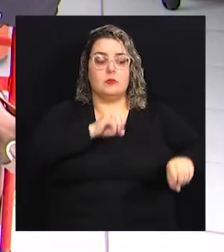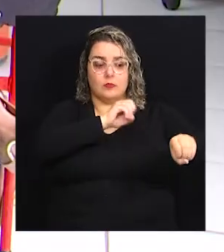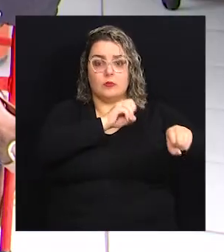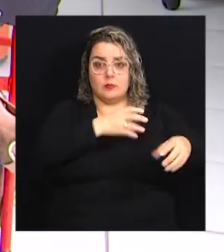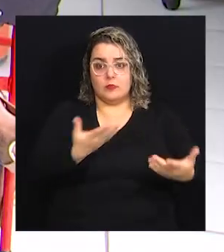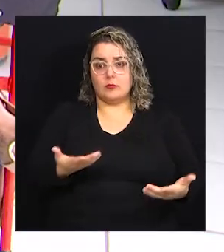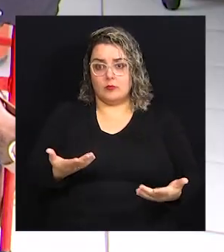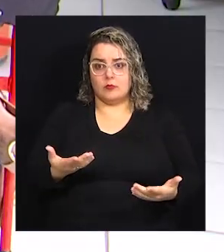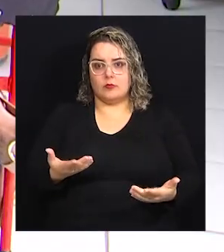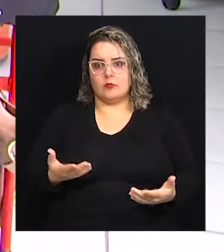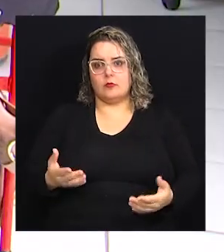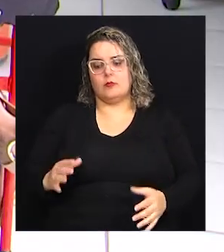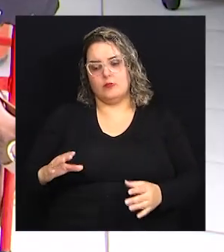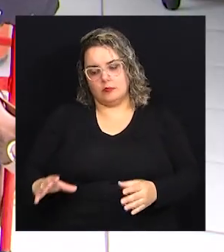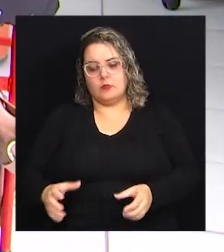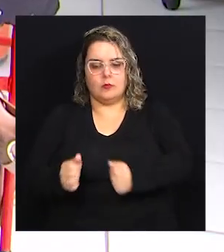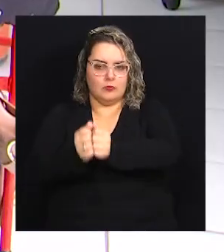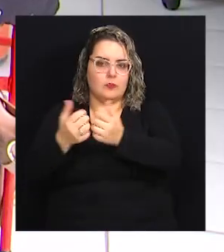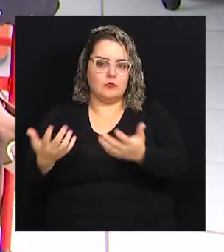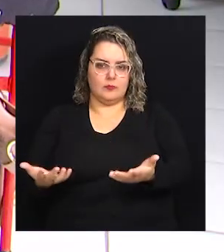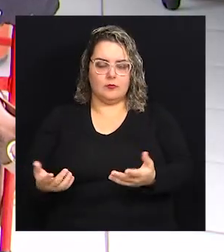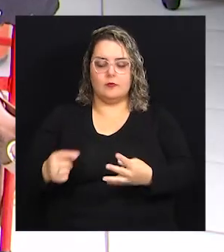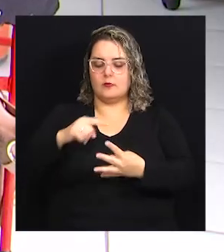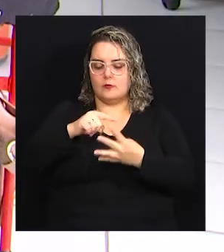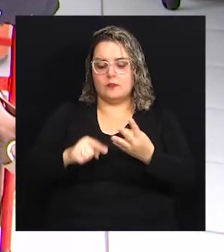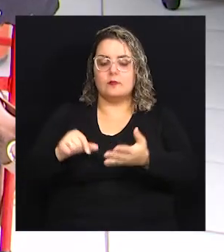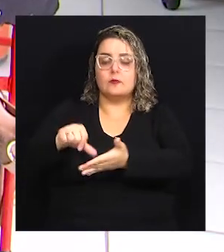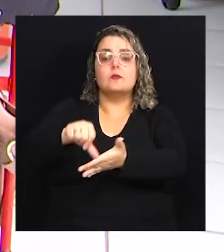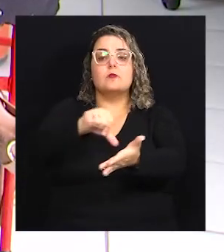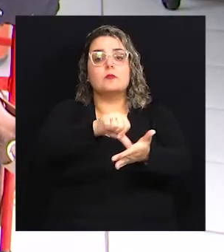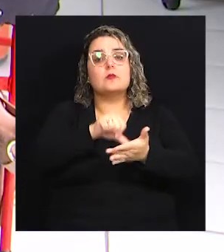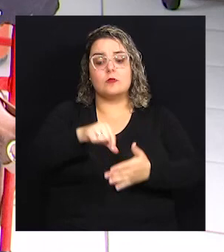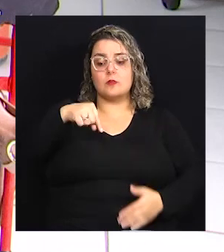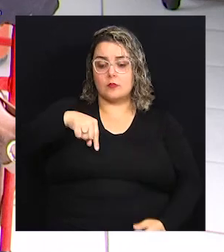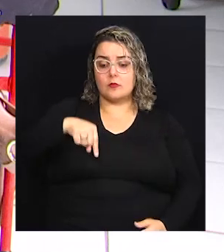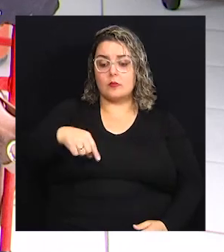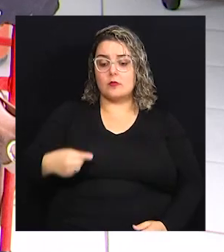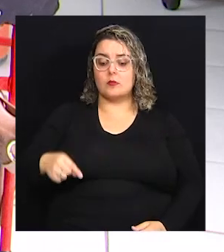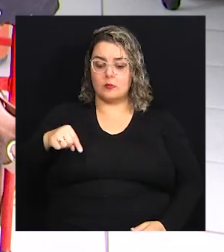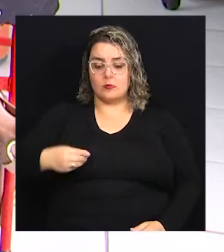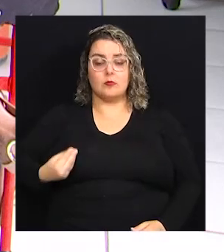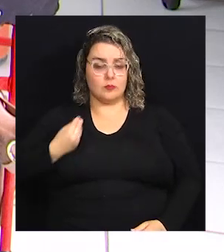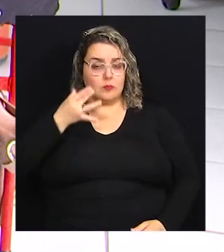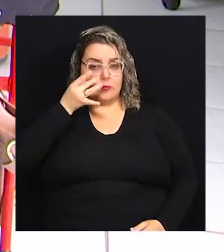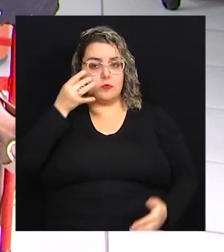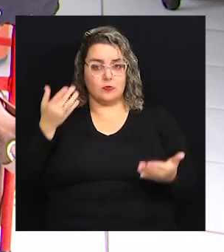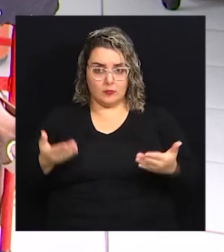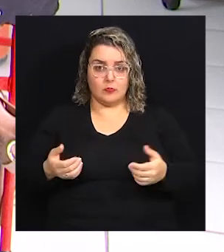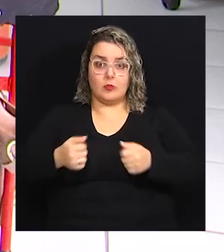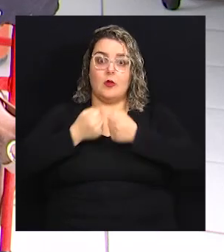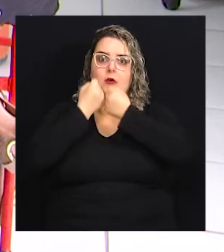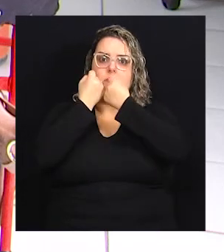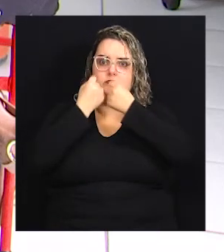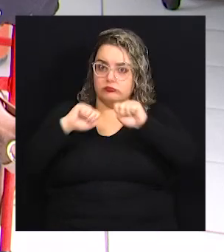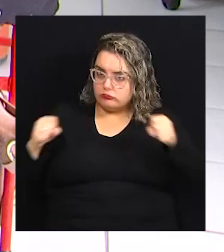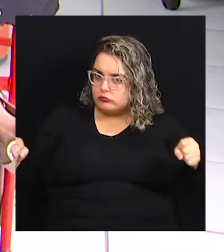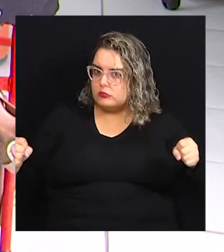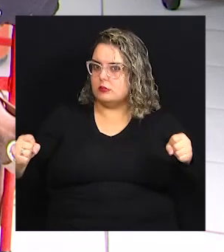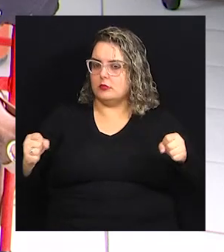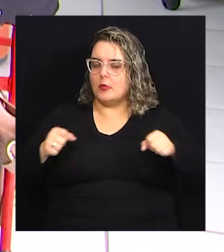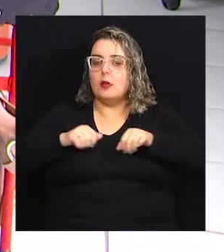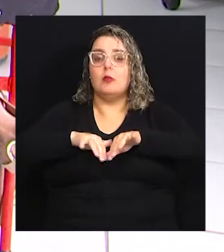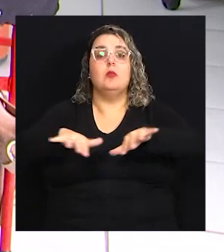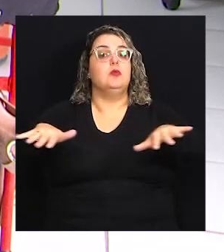assim, vocês contam ao todo, no final das contas, com 4 unidades. Essa unidade que a gente está aqui é bem grande, é um